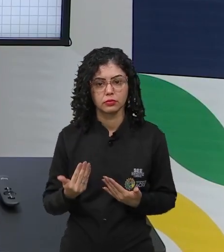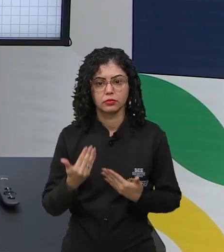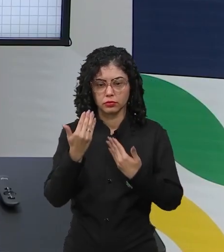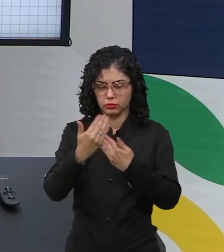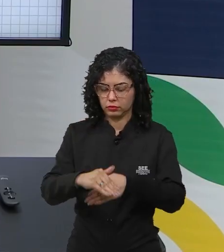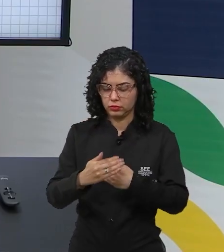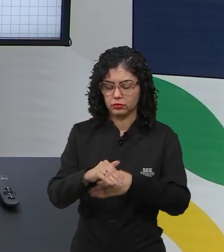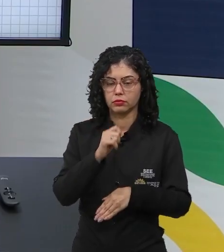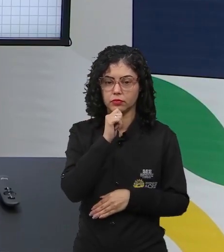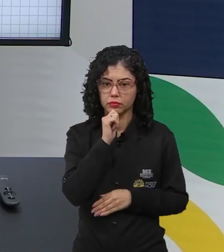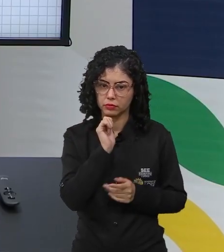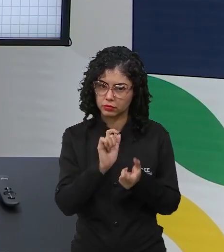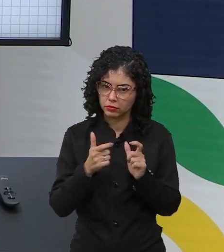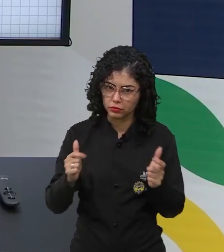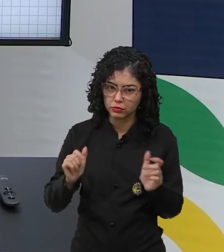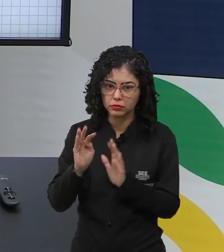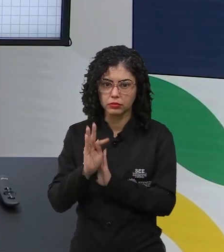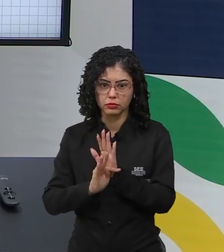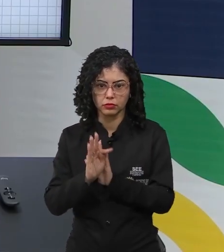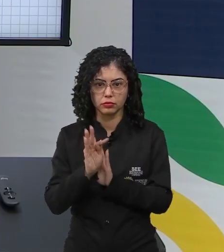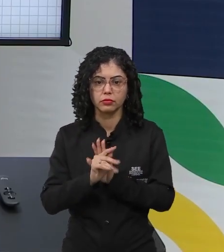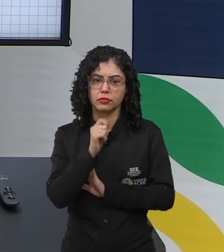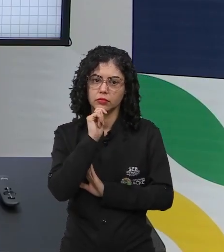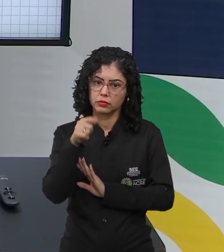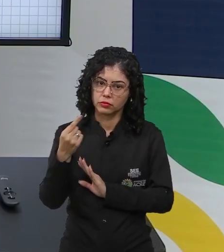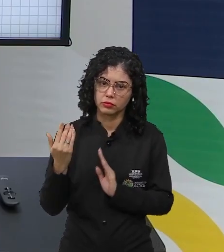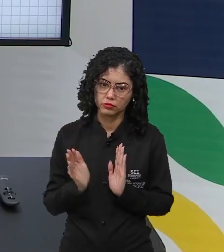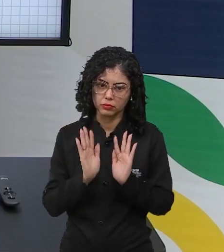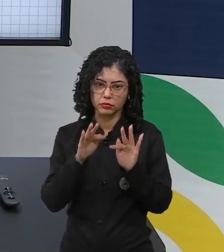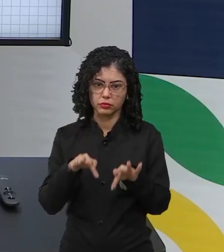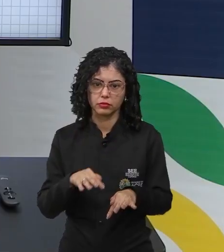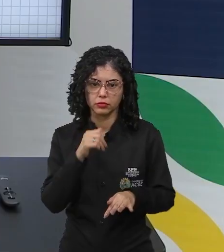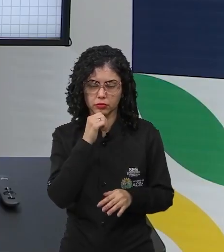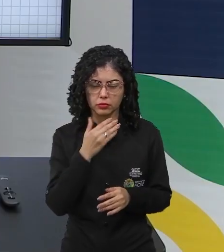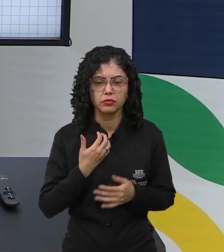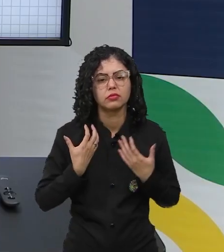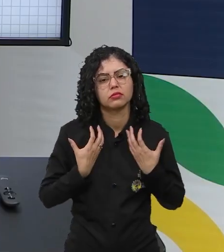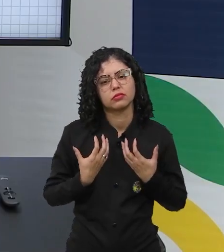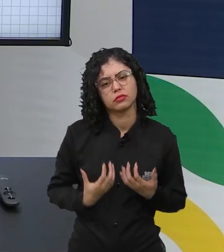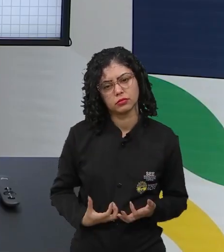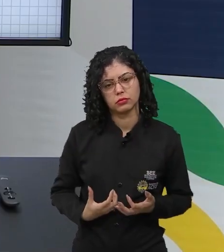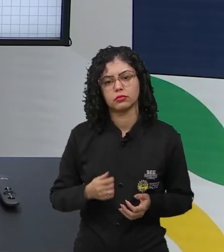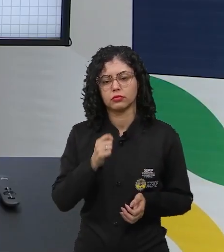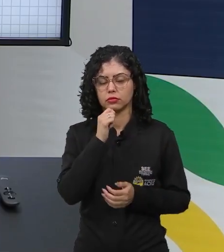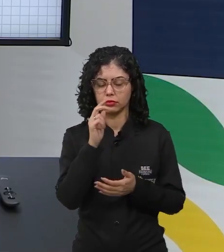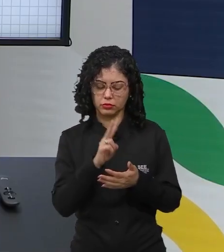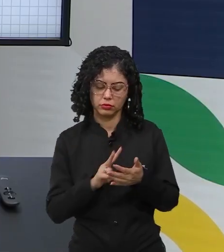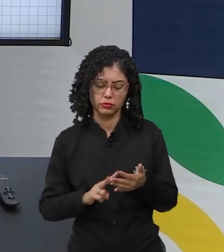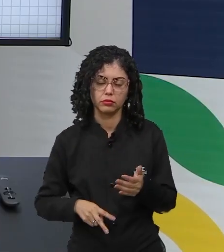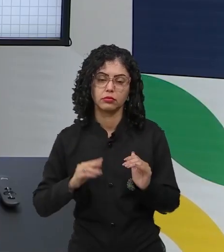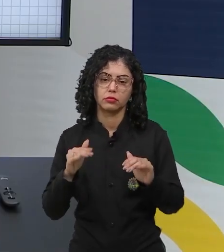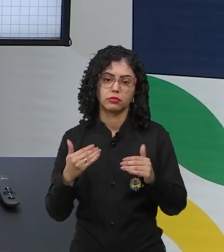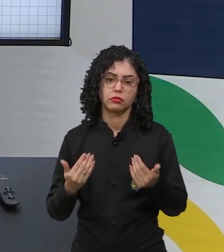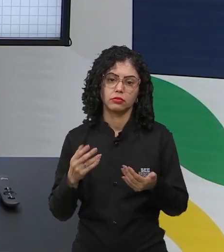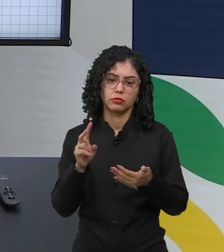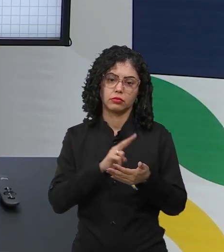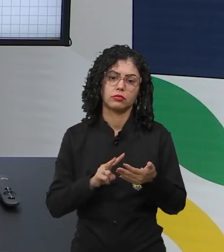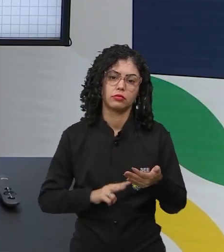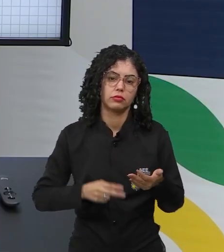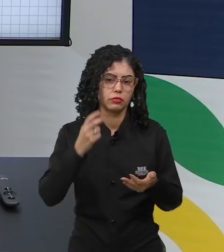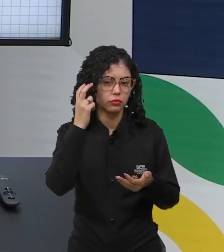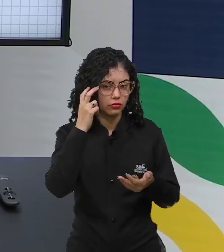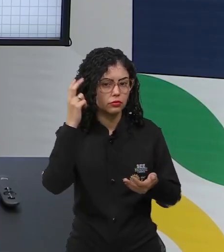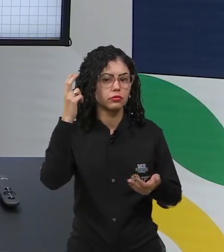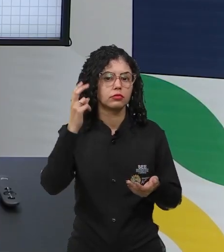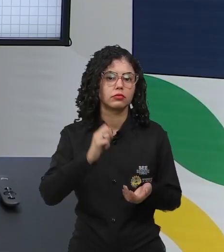provinha, tem aquele texto enorme, que quando chega lá no final você já está cansado daquela leitura. O que é uma leitura inteligente?